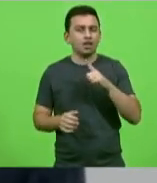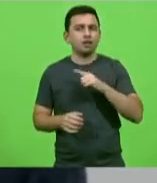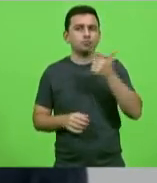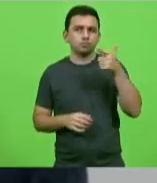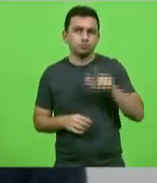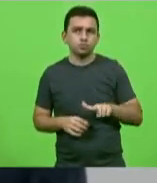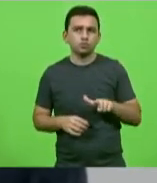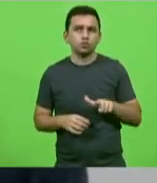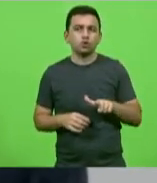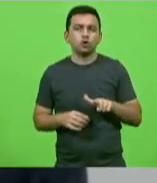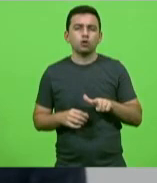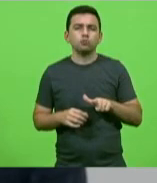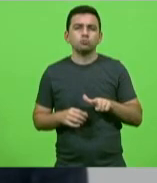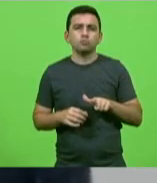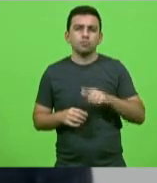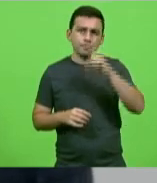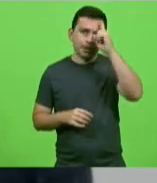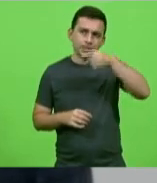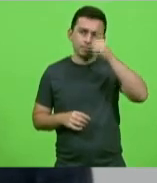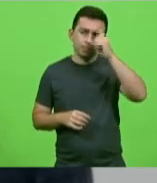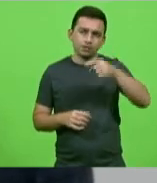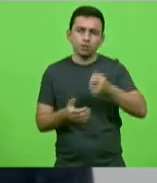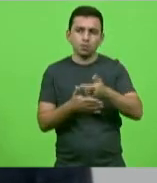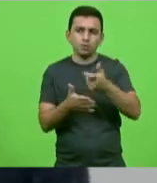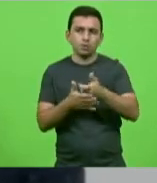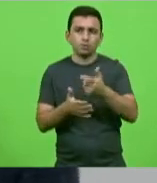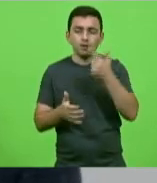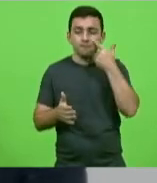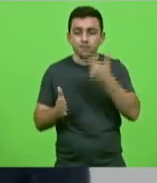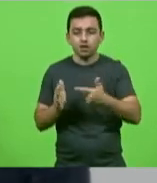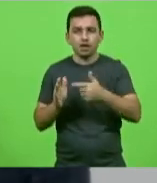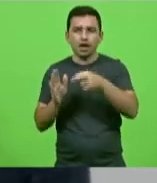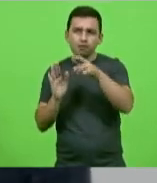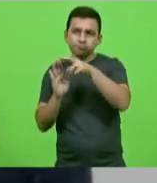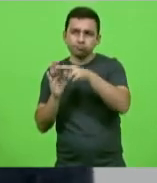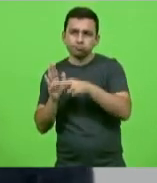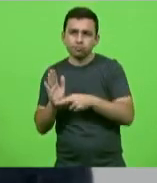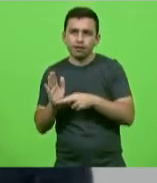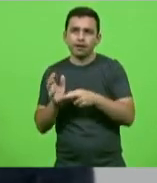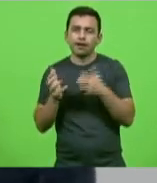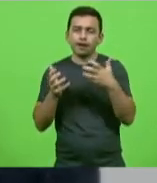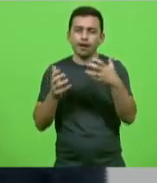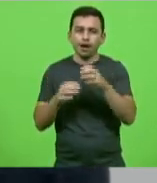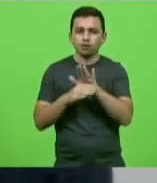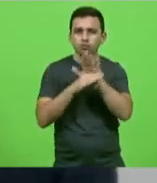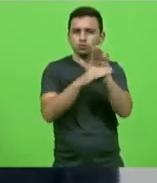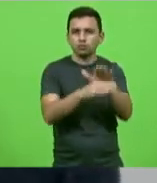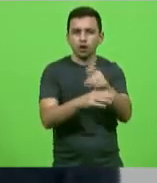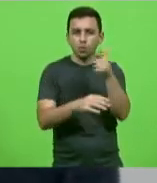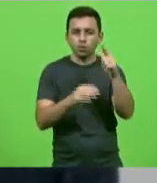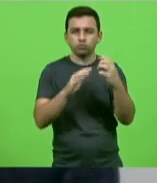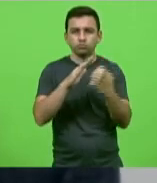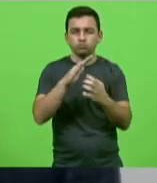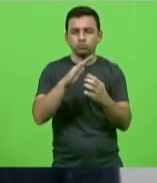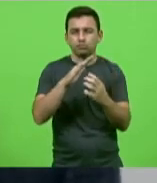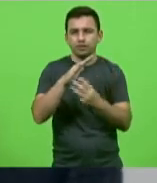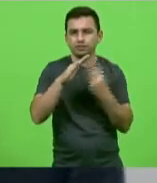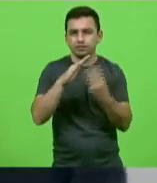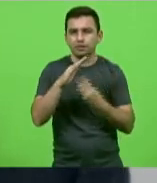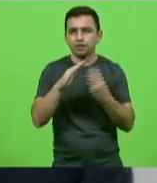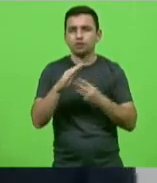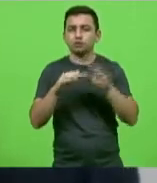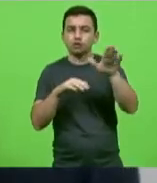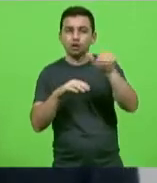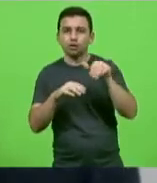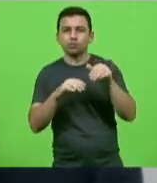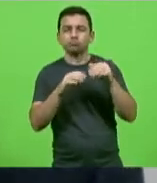vez, ordenado despesas sem observâncias legais, buscando, com isso, favorecer terceiro com a contratação do hospital que